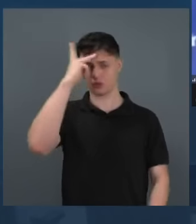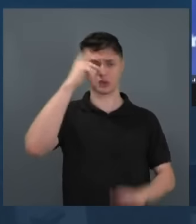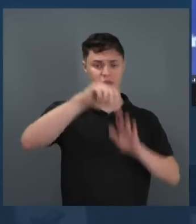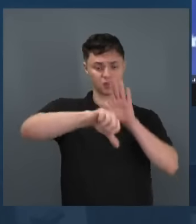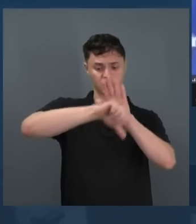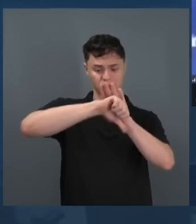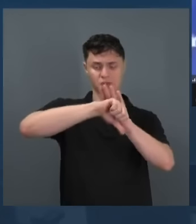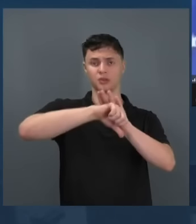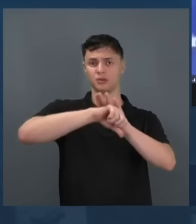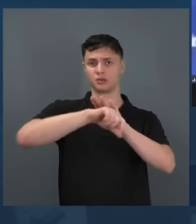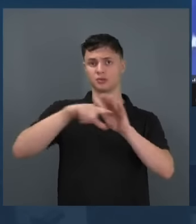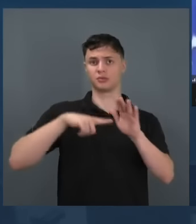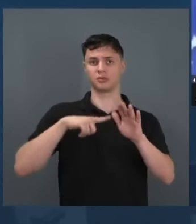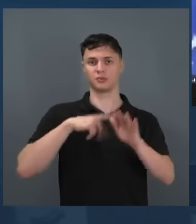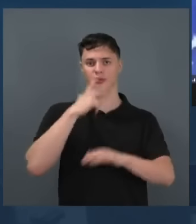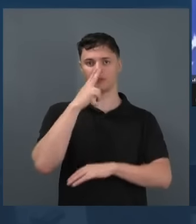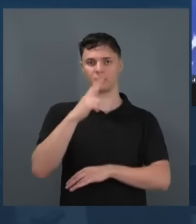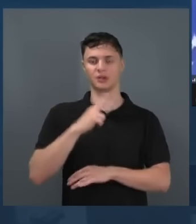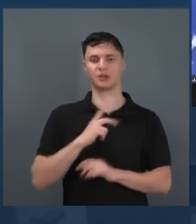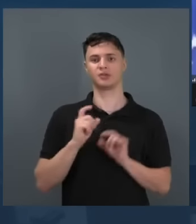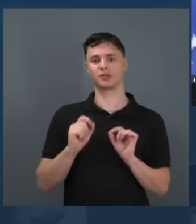criminosos do colarinho branco,